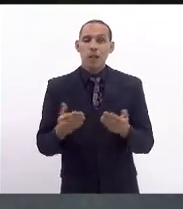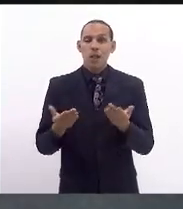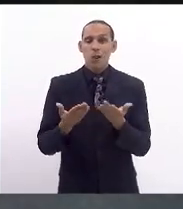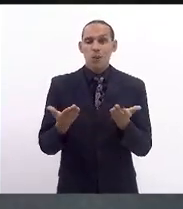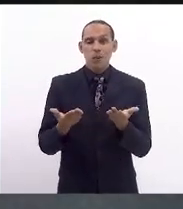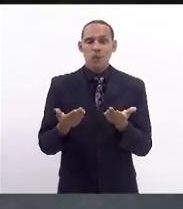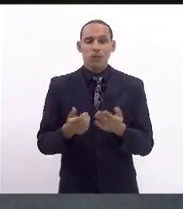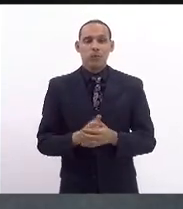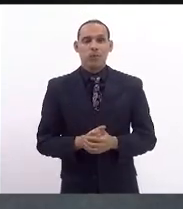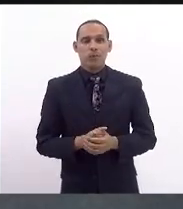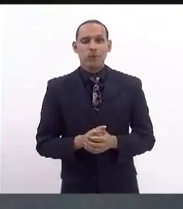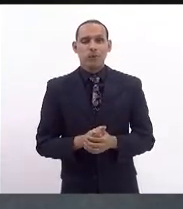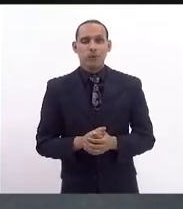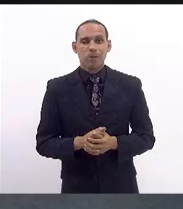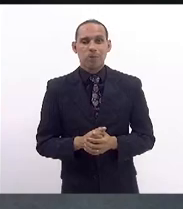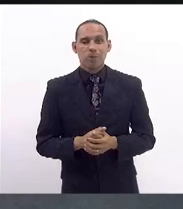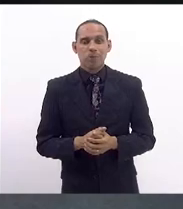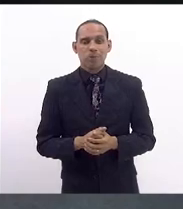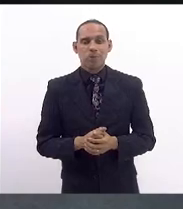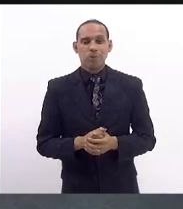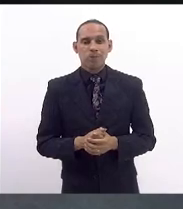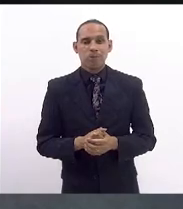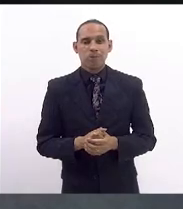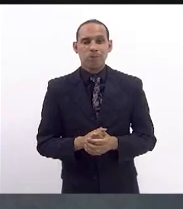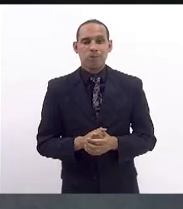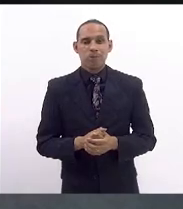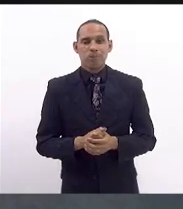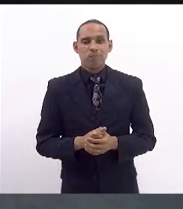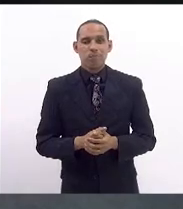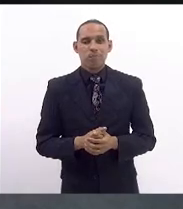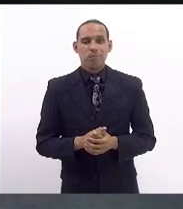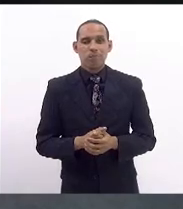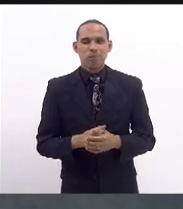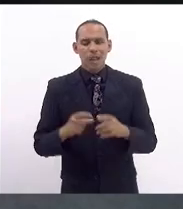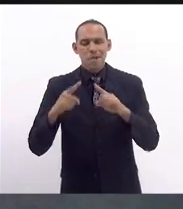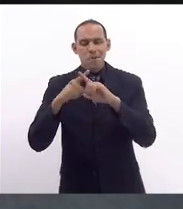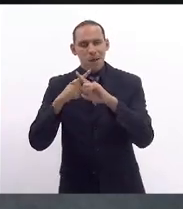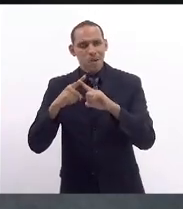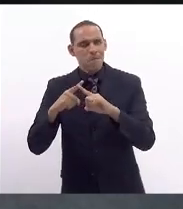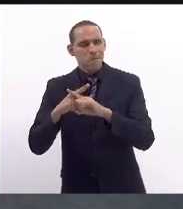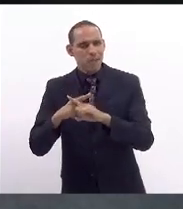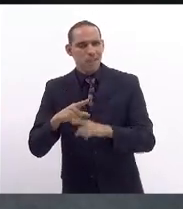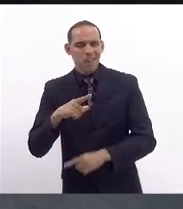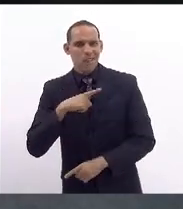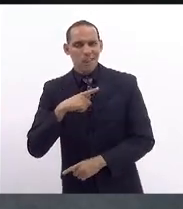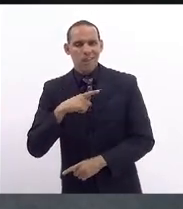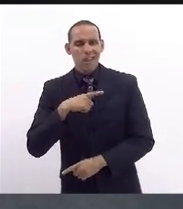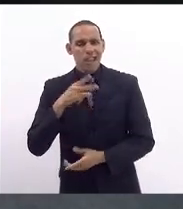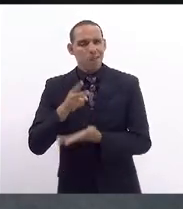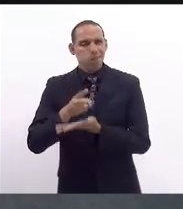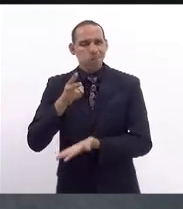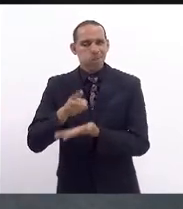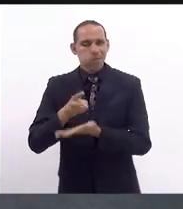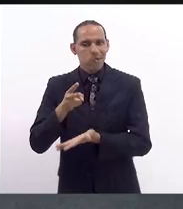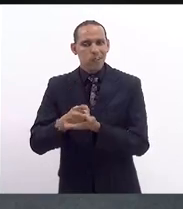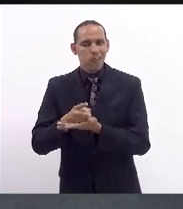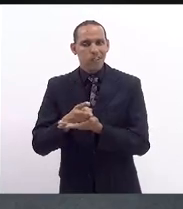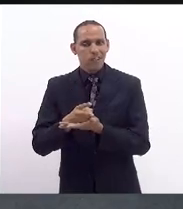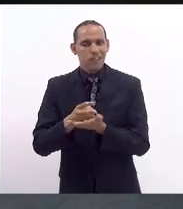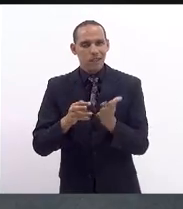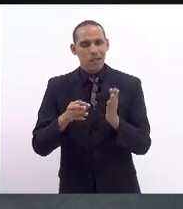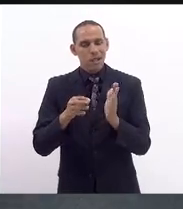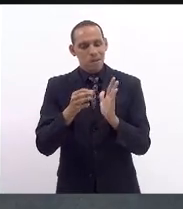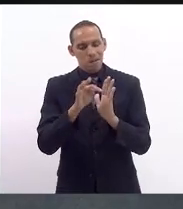hoje apesar de todas as contradições que permanecem na